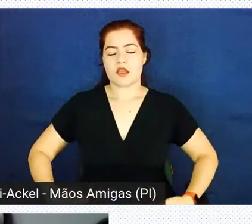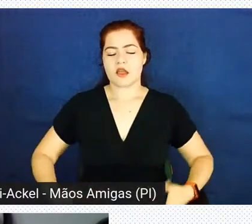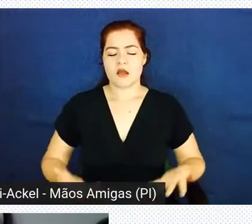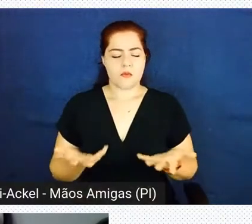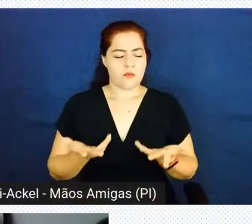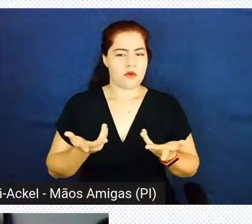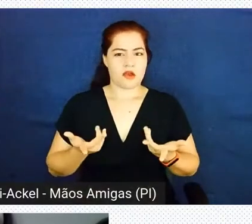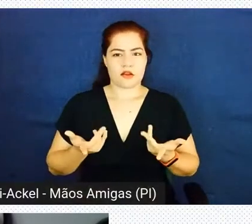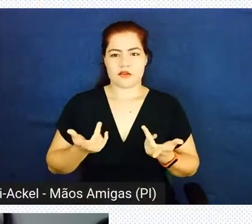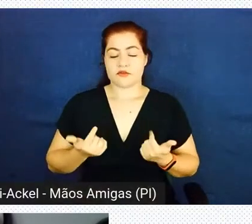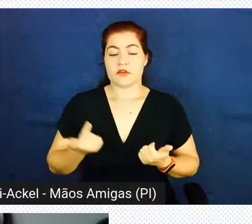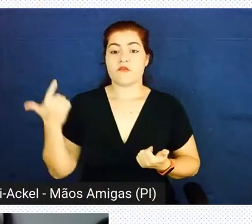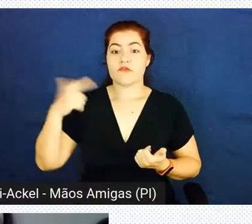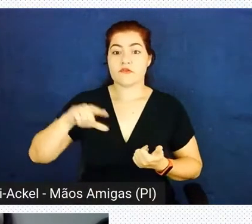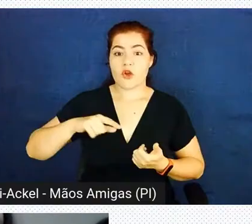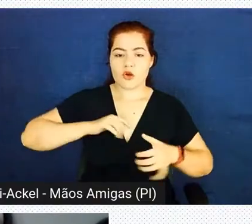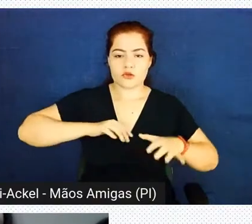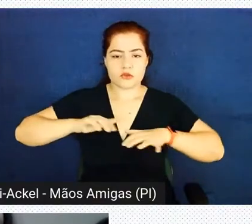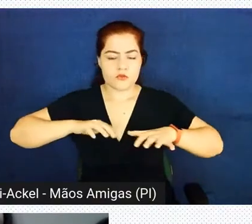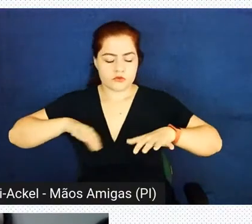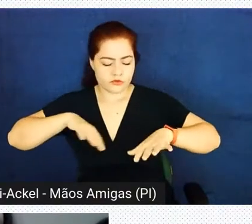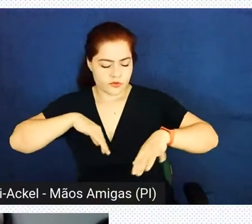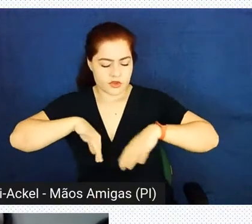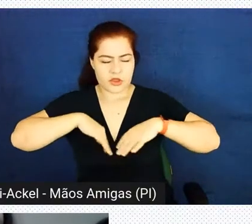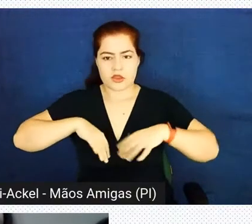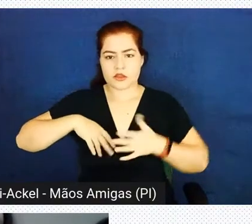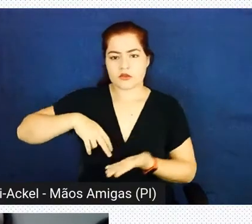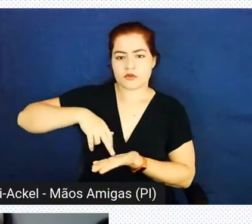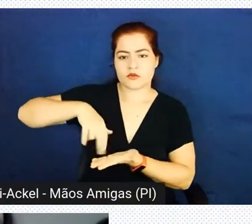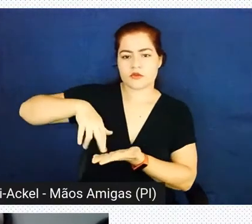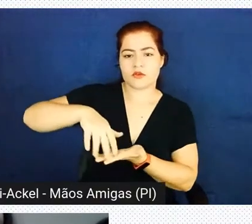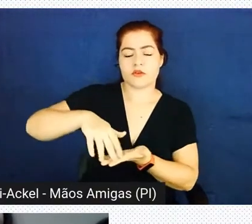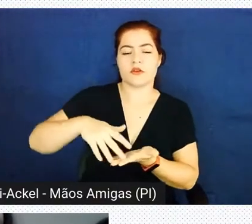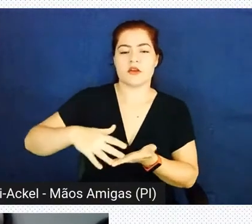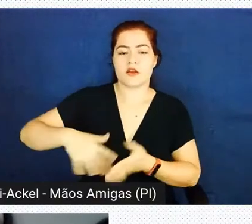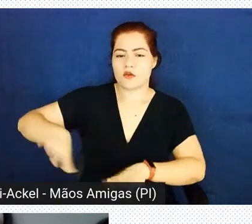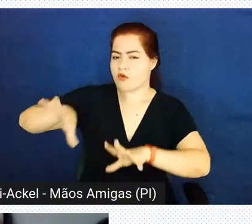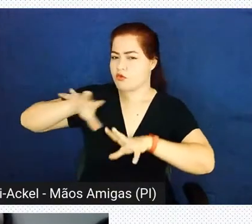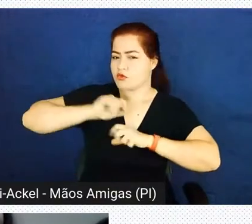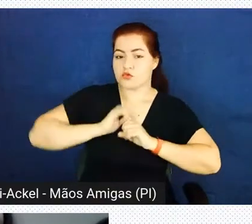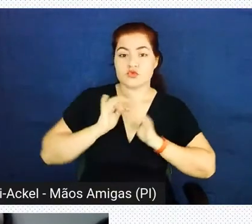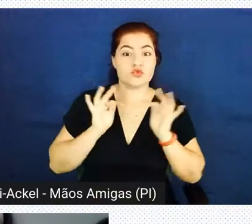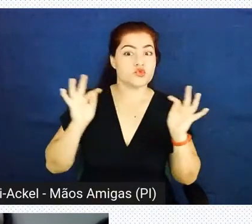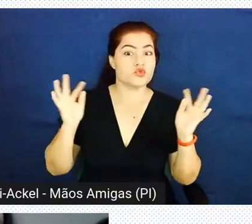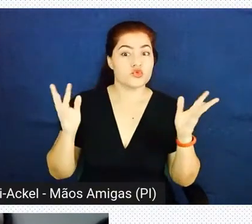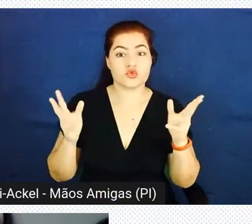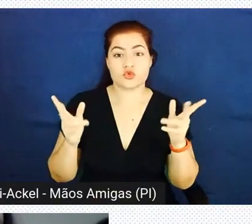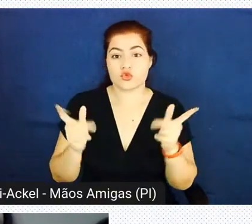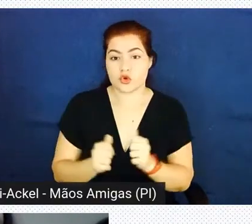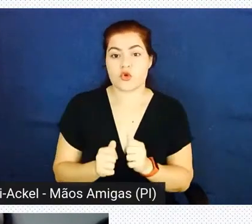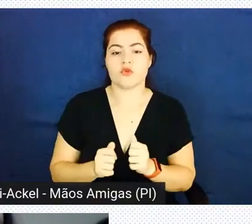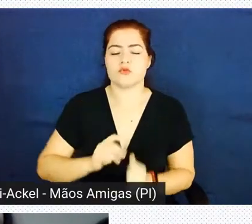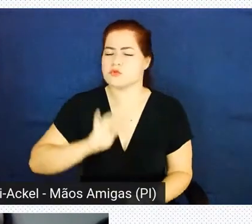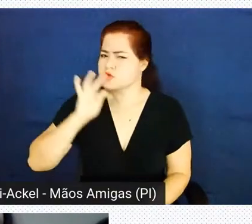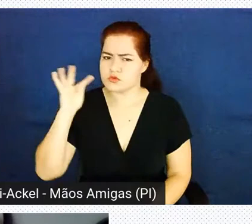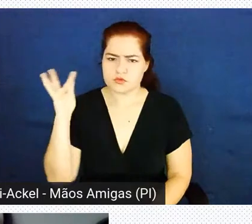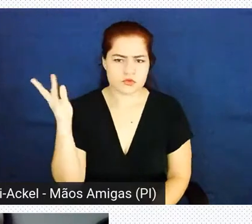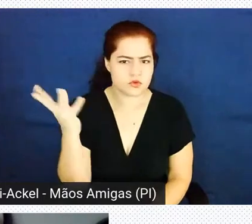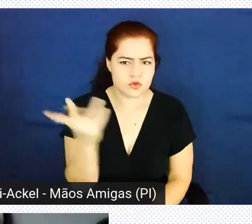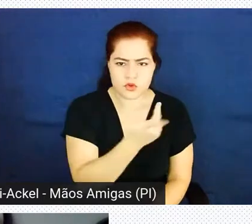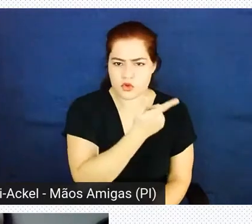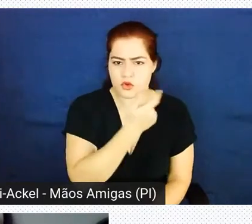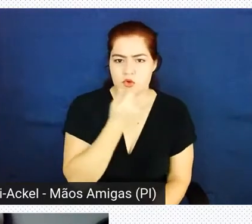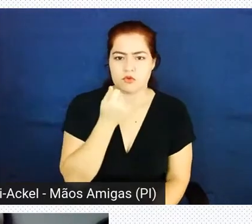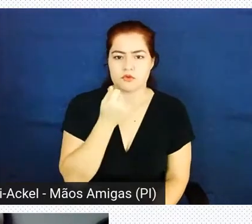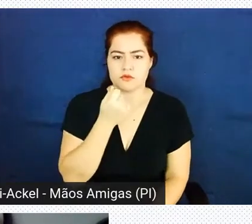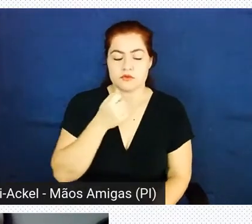voltava a se movimentar, readquirindo a função perdida. Todos, absolutamente todos, que